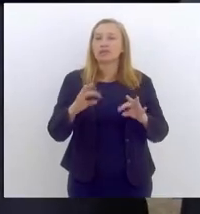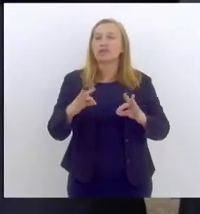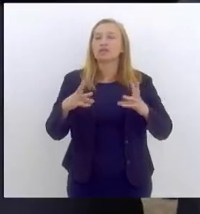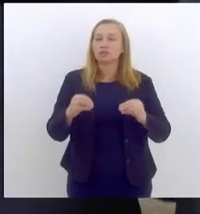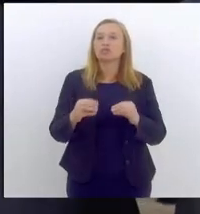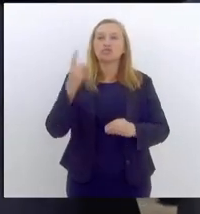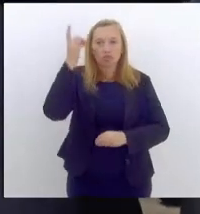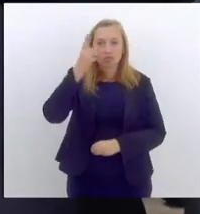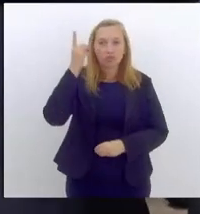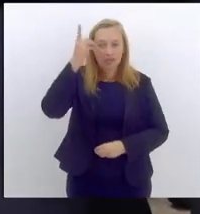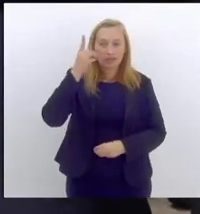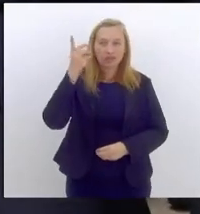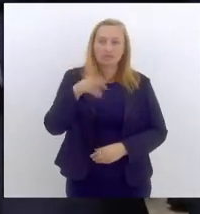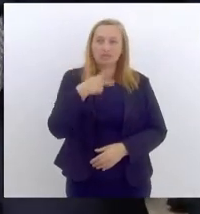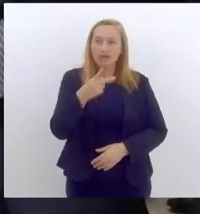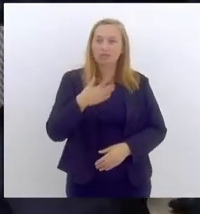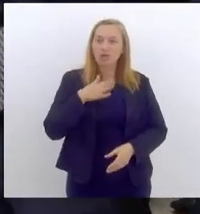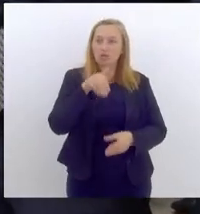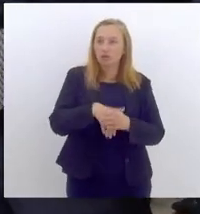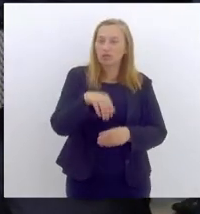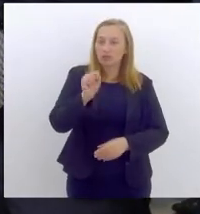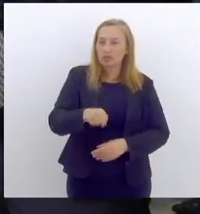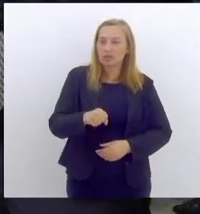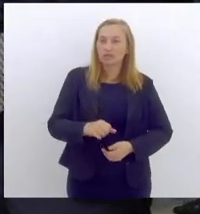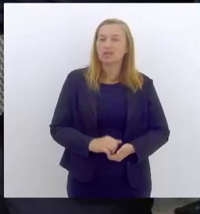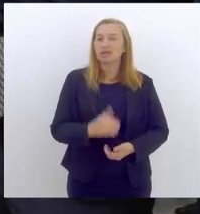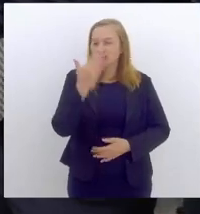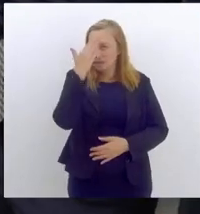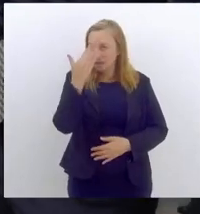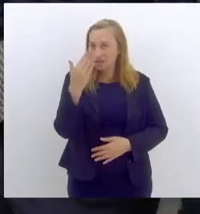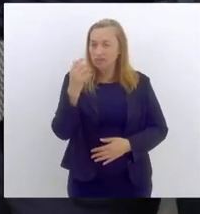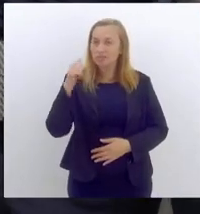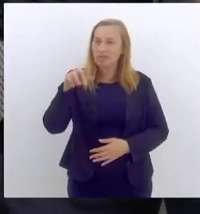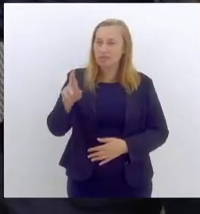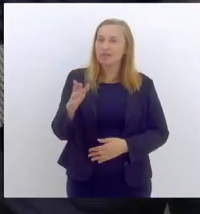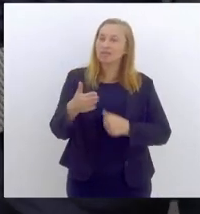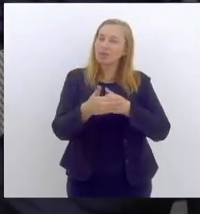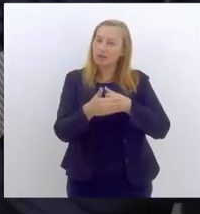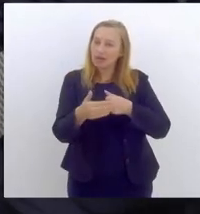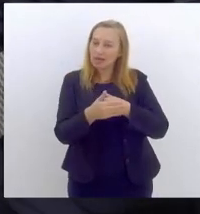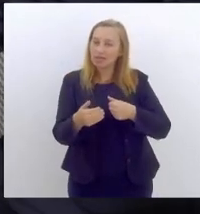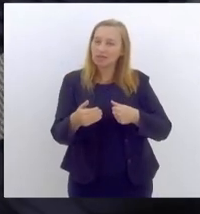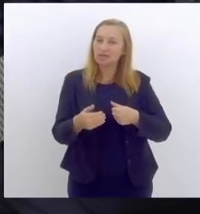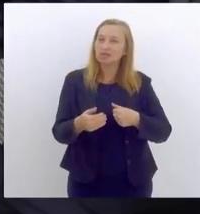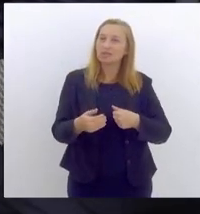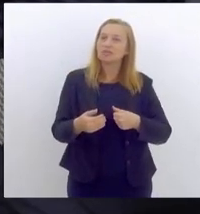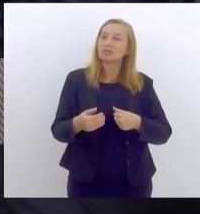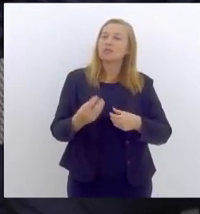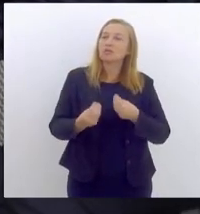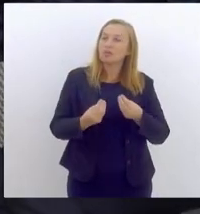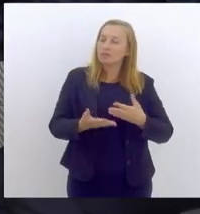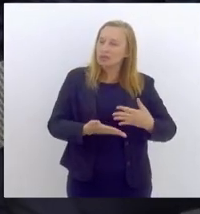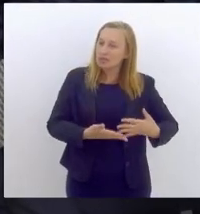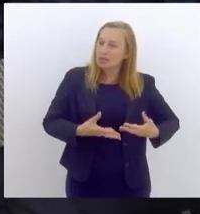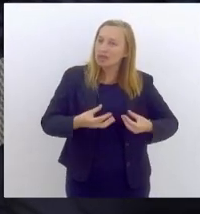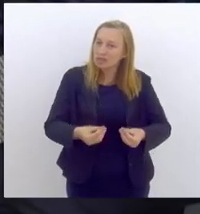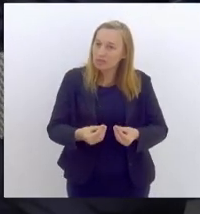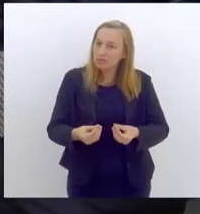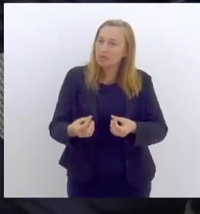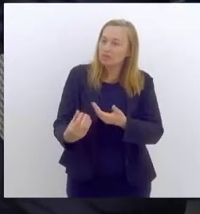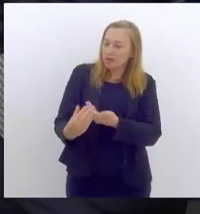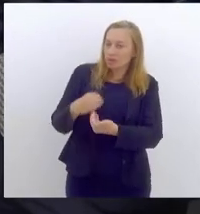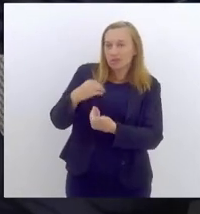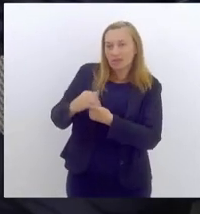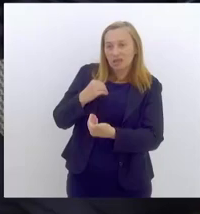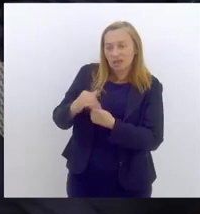deputados, dizer que meu voto é sim, agradecer, Bacelar, pelo carinho, pela forma que você me recebeu, me orientando sempre,